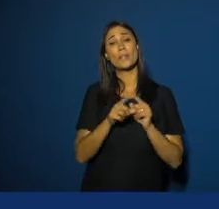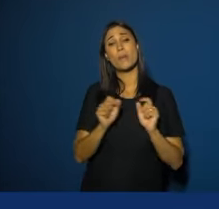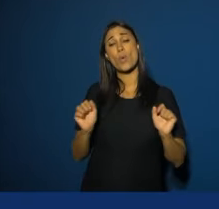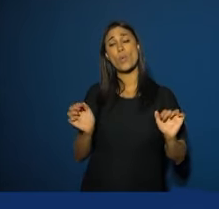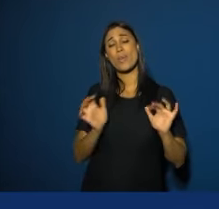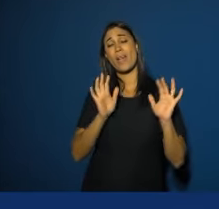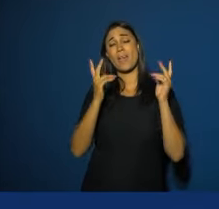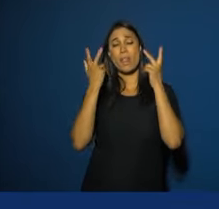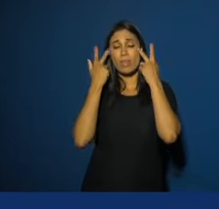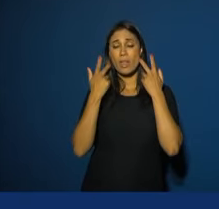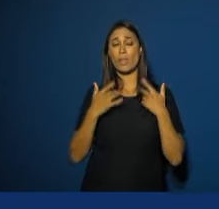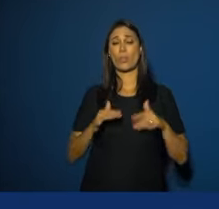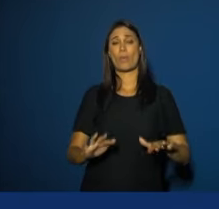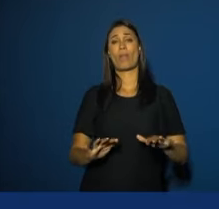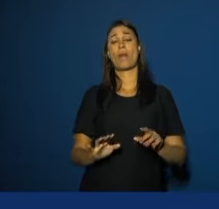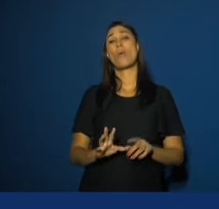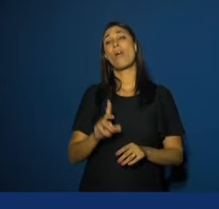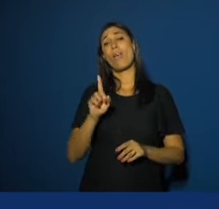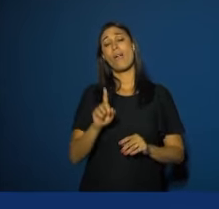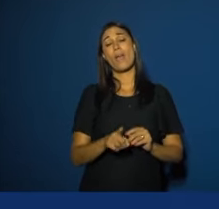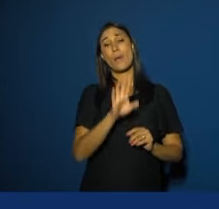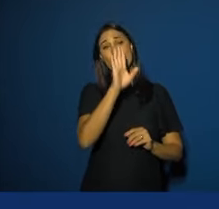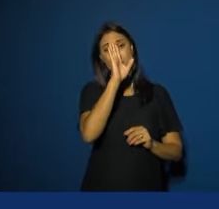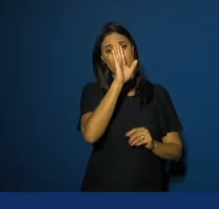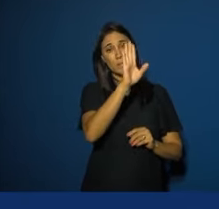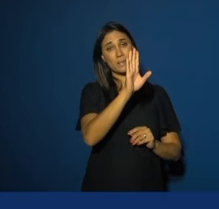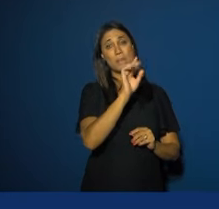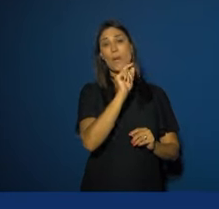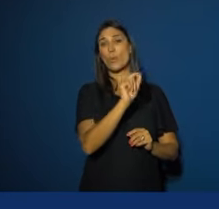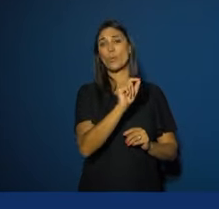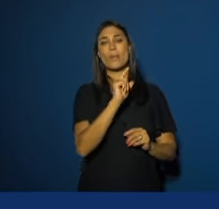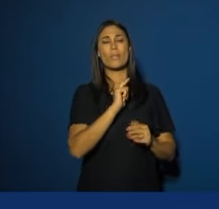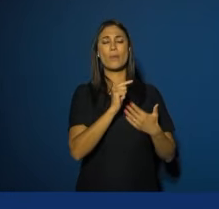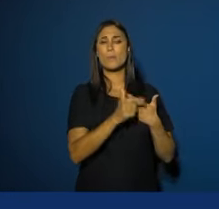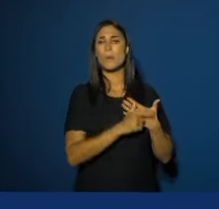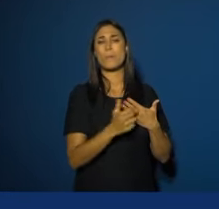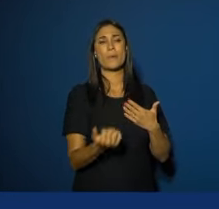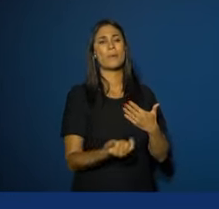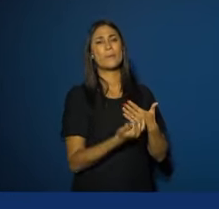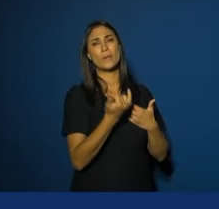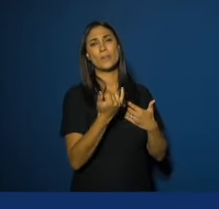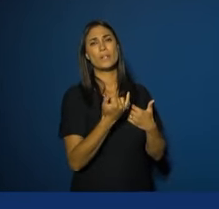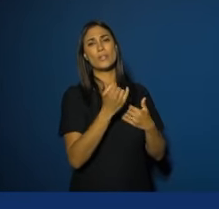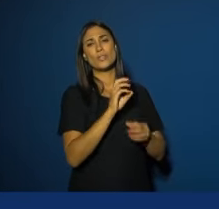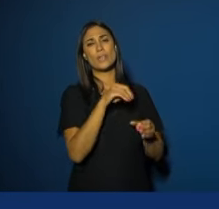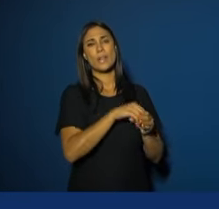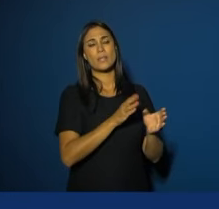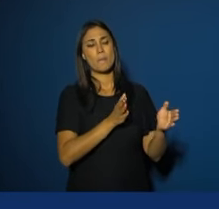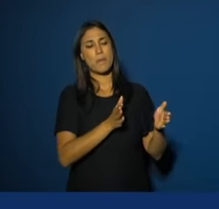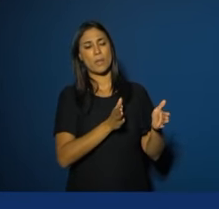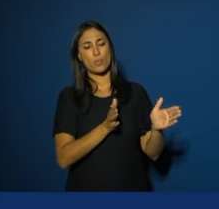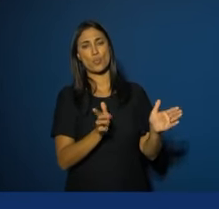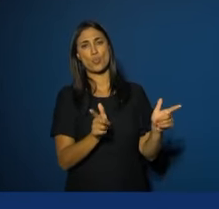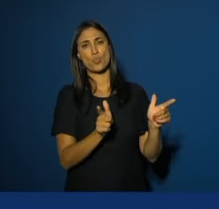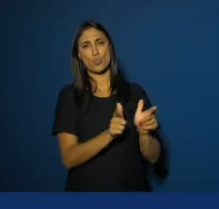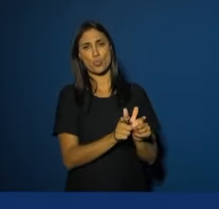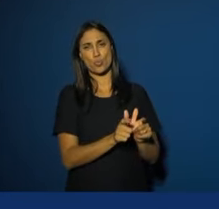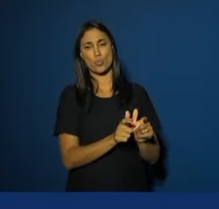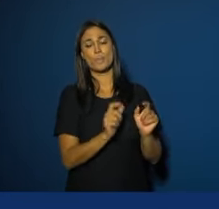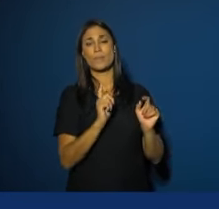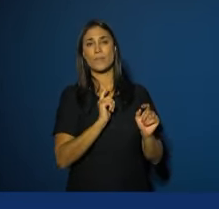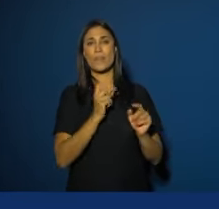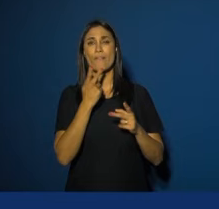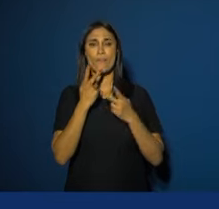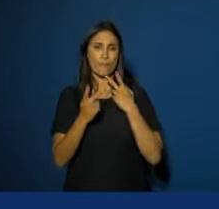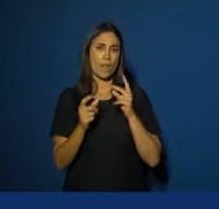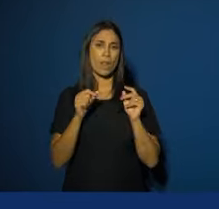gás natural, que talvez seja o elemento que tem um papel muito importante nesse curto prazo. Tá? Se fala que